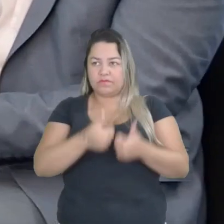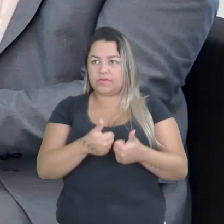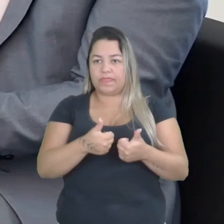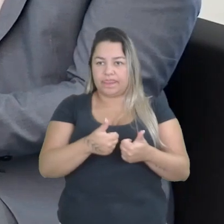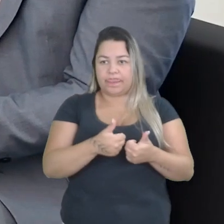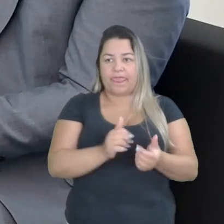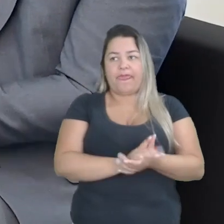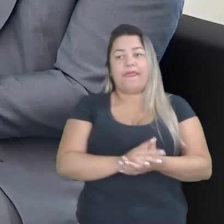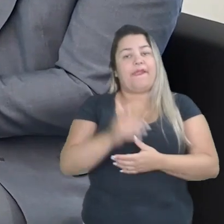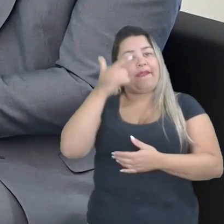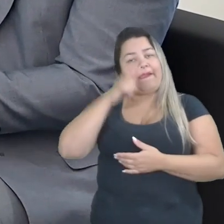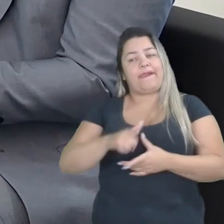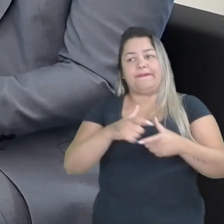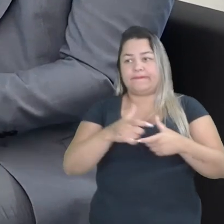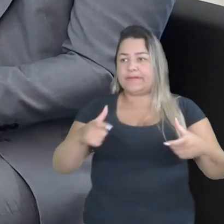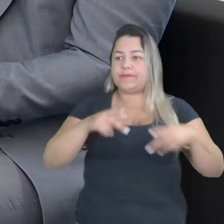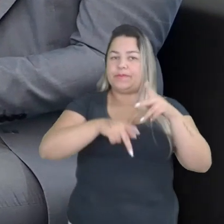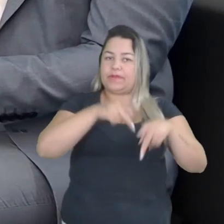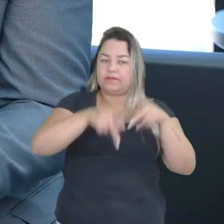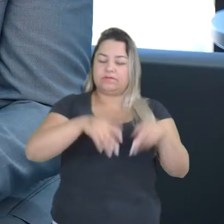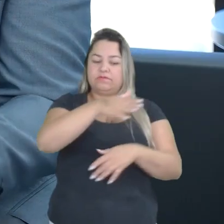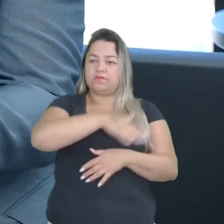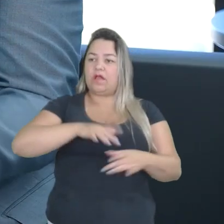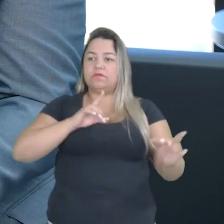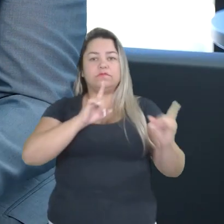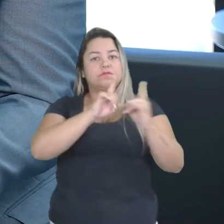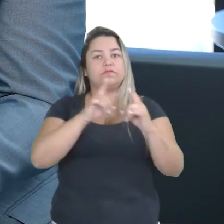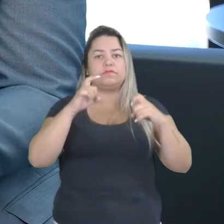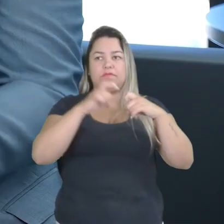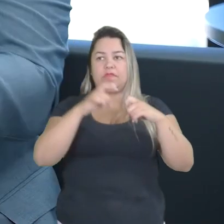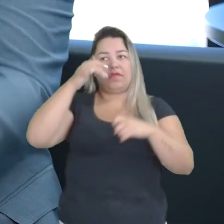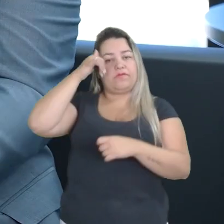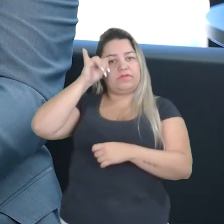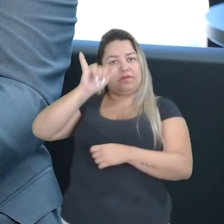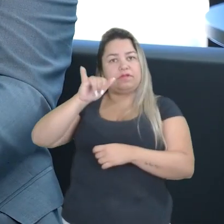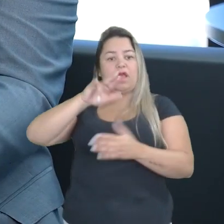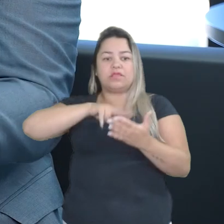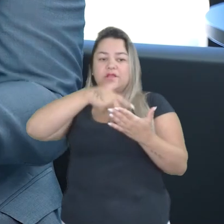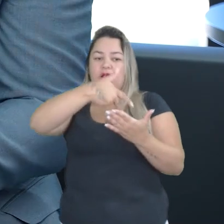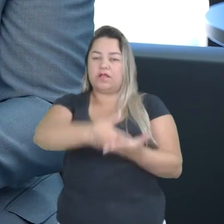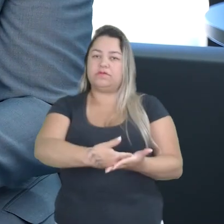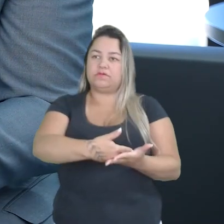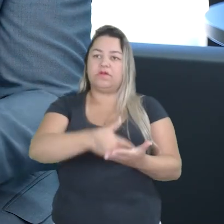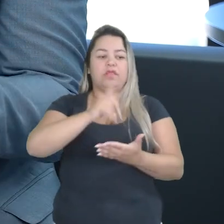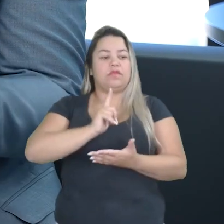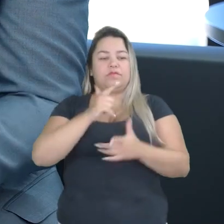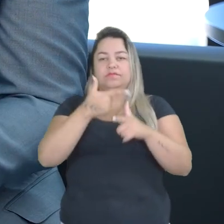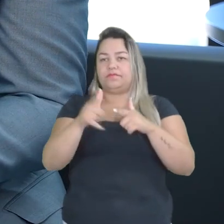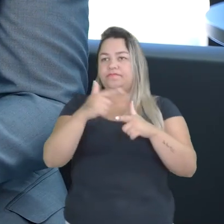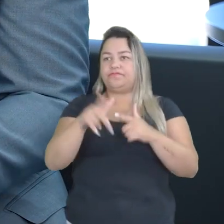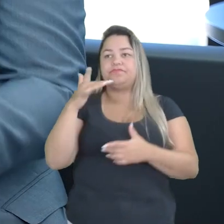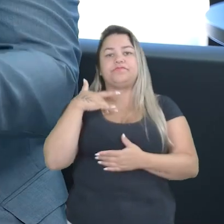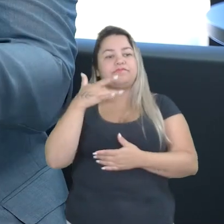primeiro momento, ele consegue ampliar o acesso da população ao atendimento médico. Ele evita a internação. Então, aquela pessoa que tem um problema